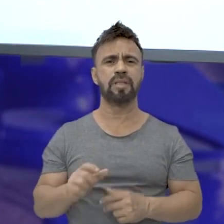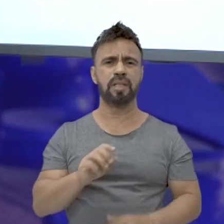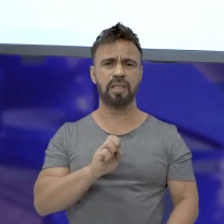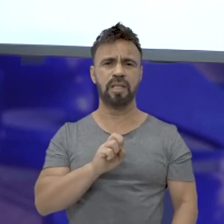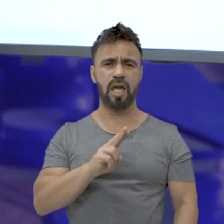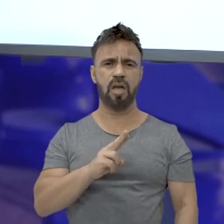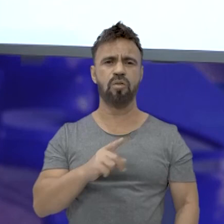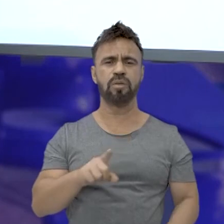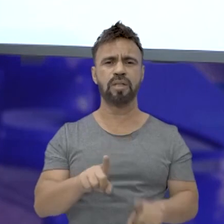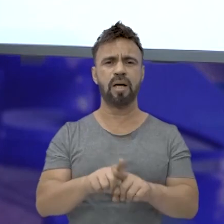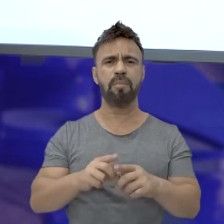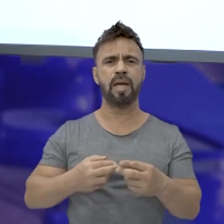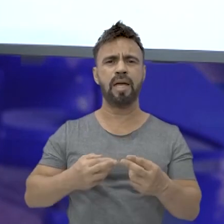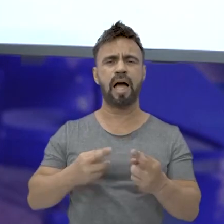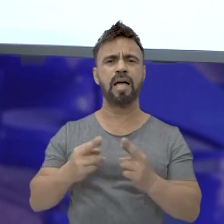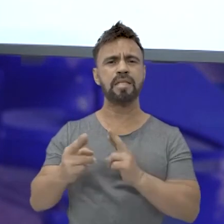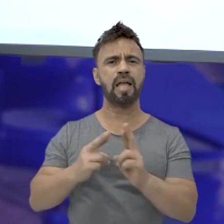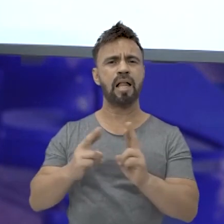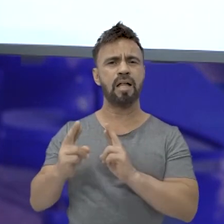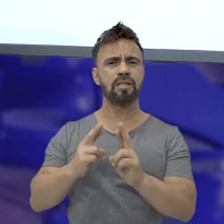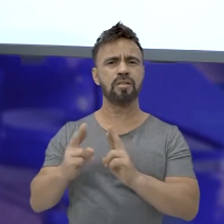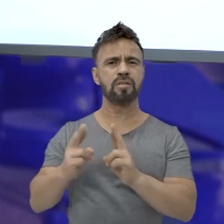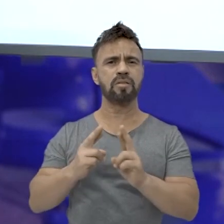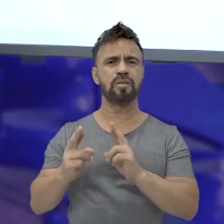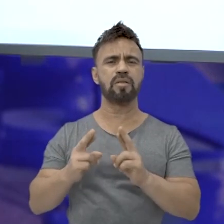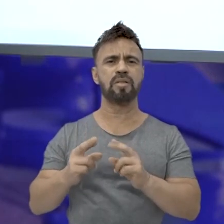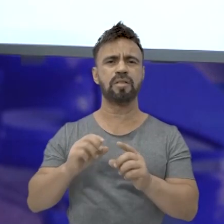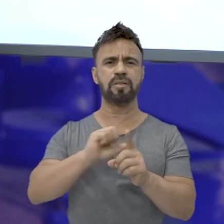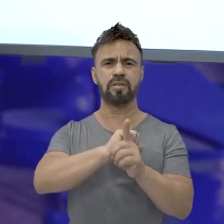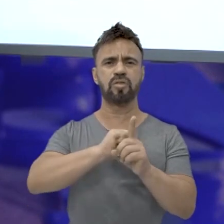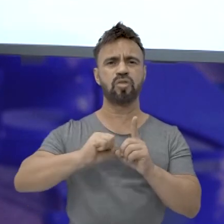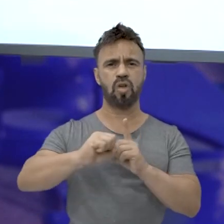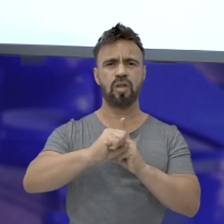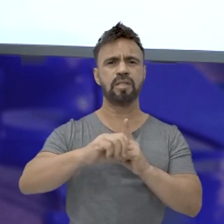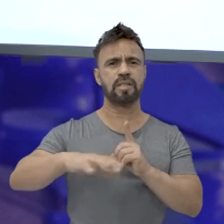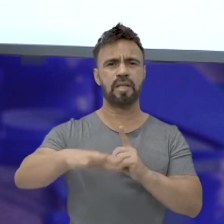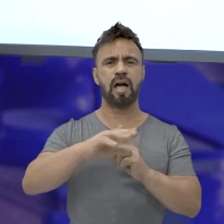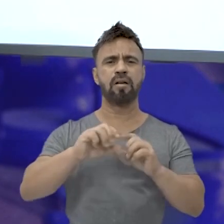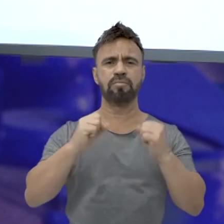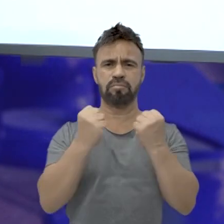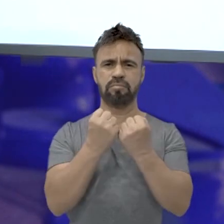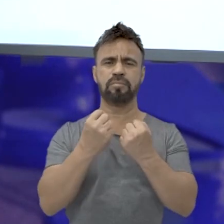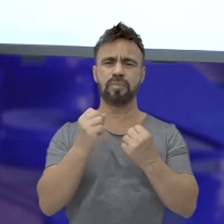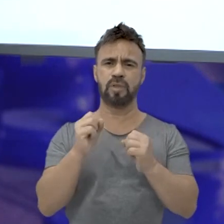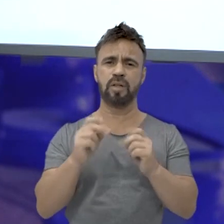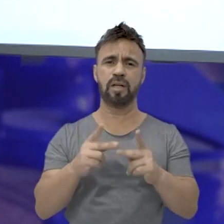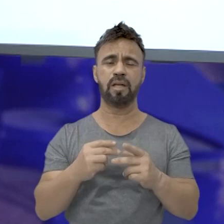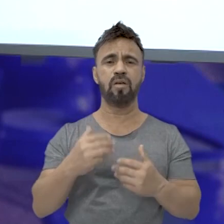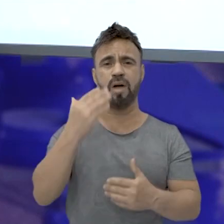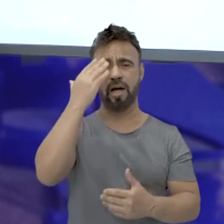certo? Nas relações pessoais, nas relações sociais, ok? Desde já